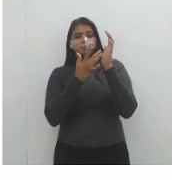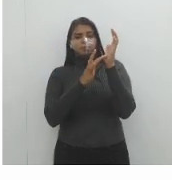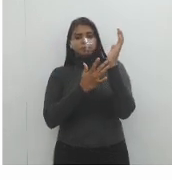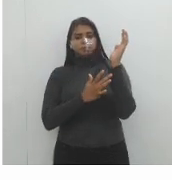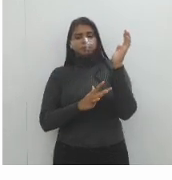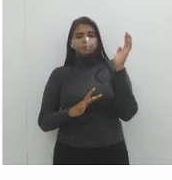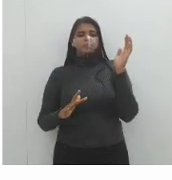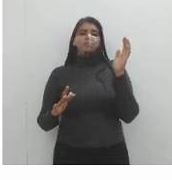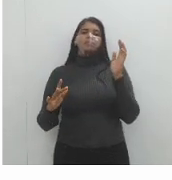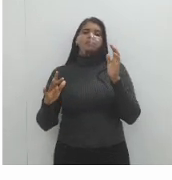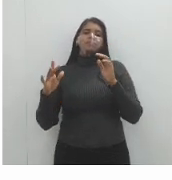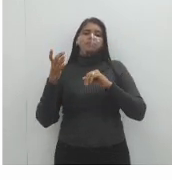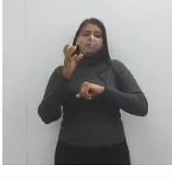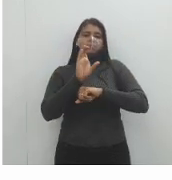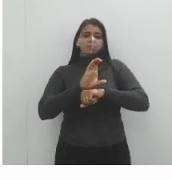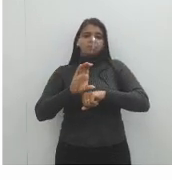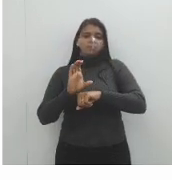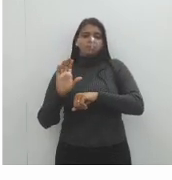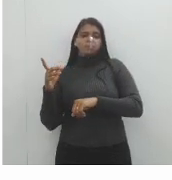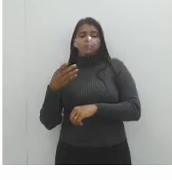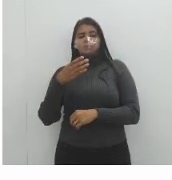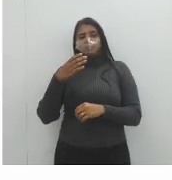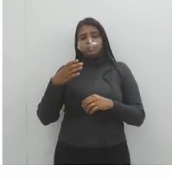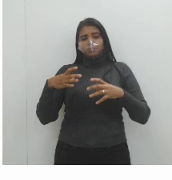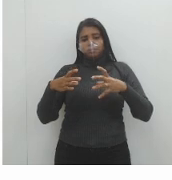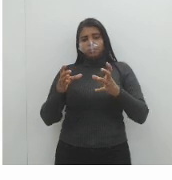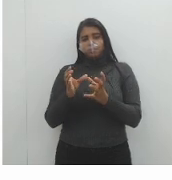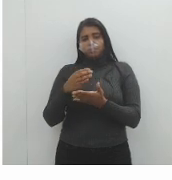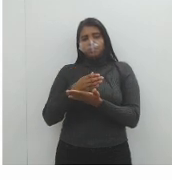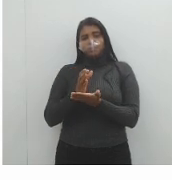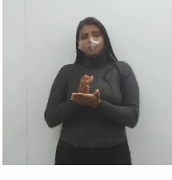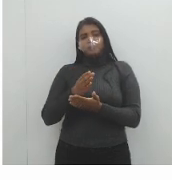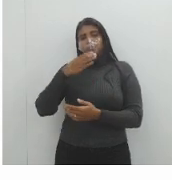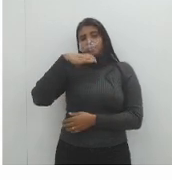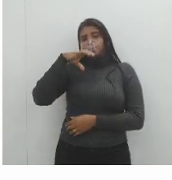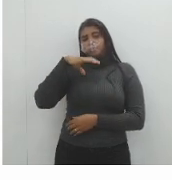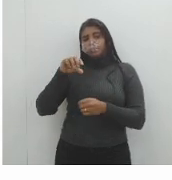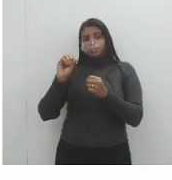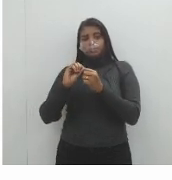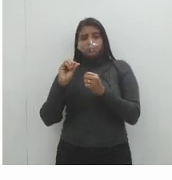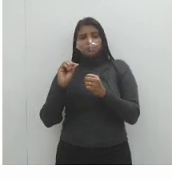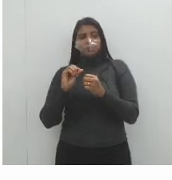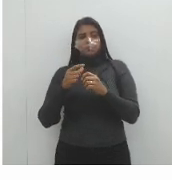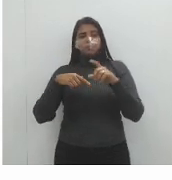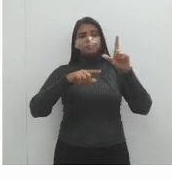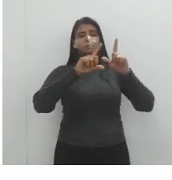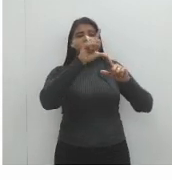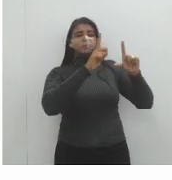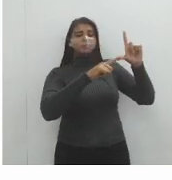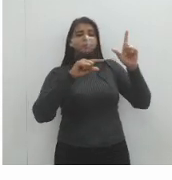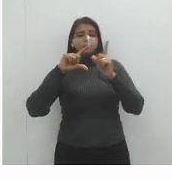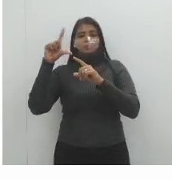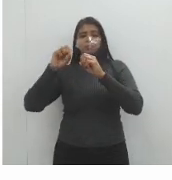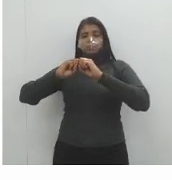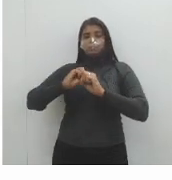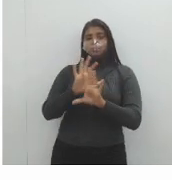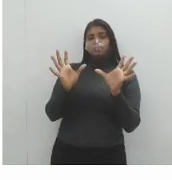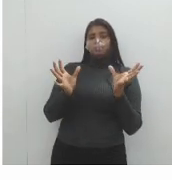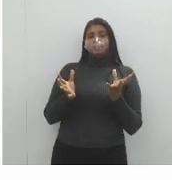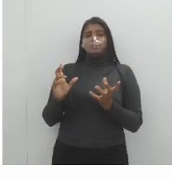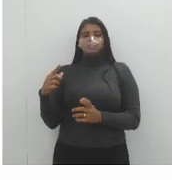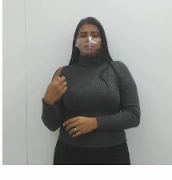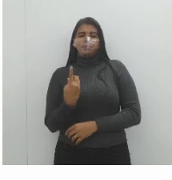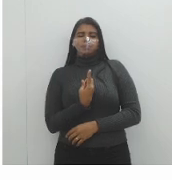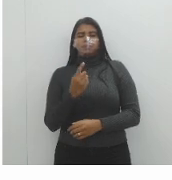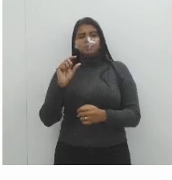carbono em nossas tortas de maçã foram feitos nos interiores de estrelas em colapso.